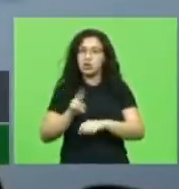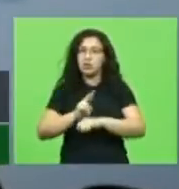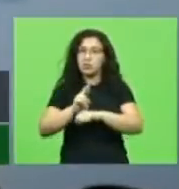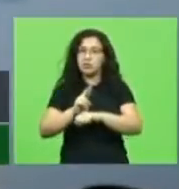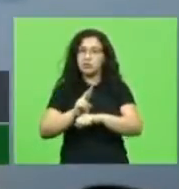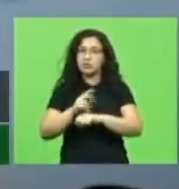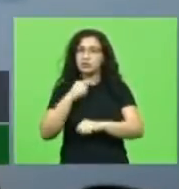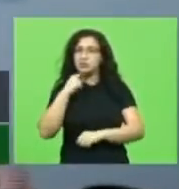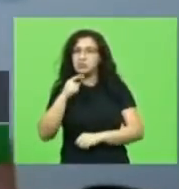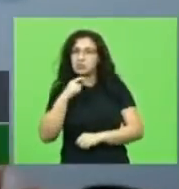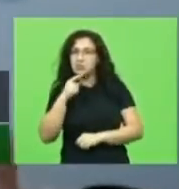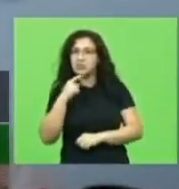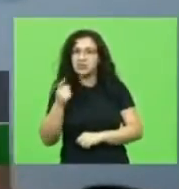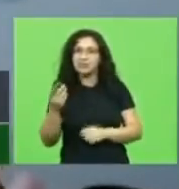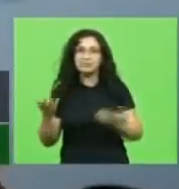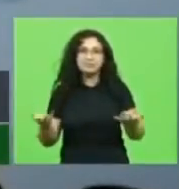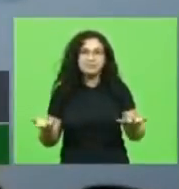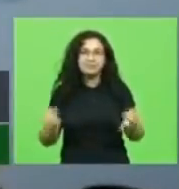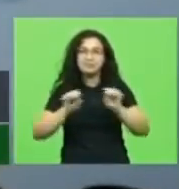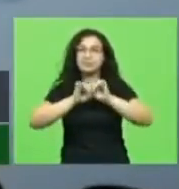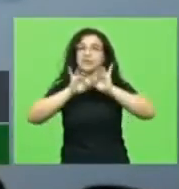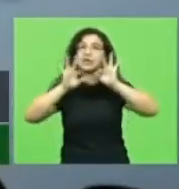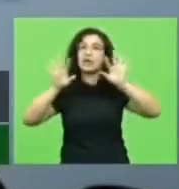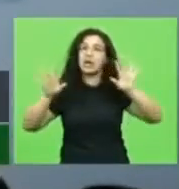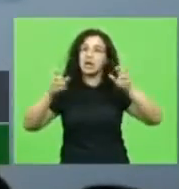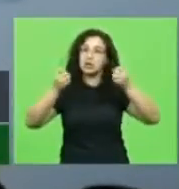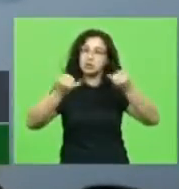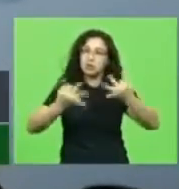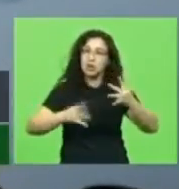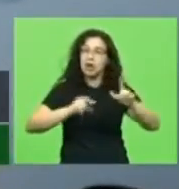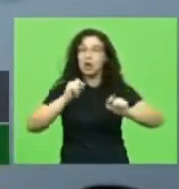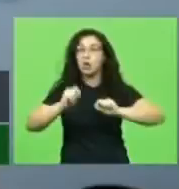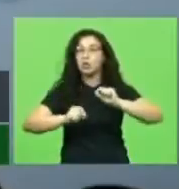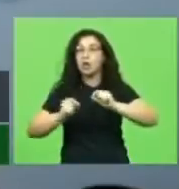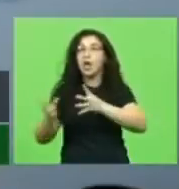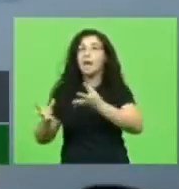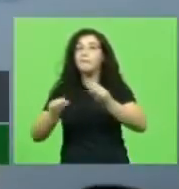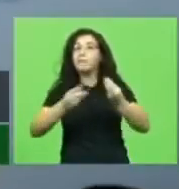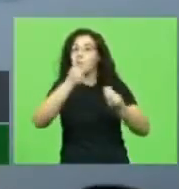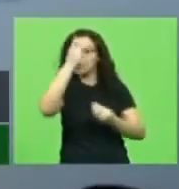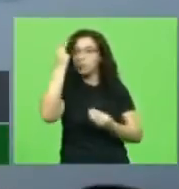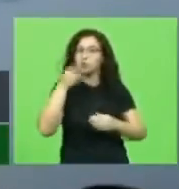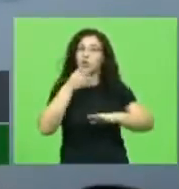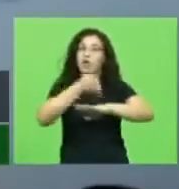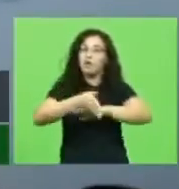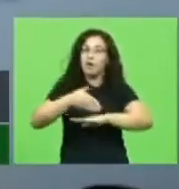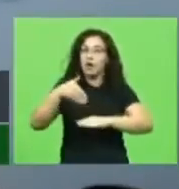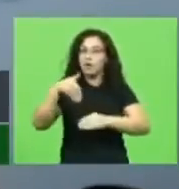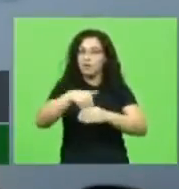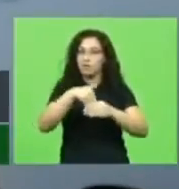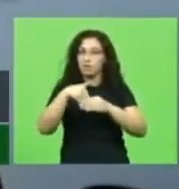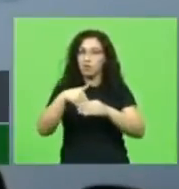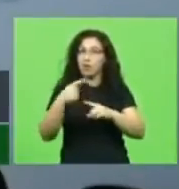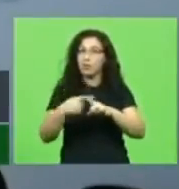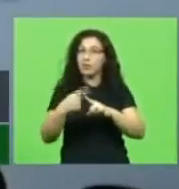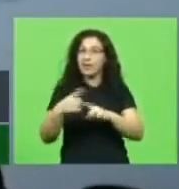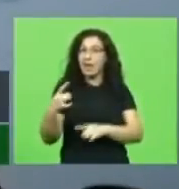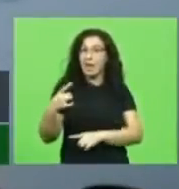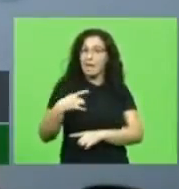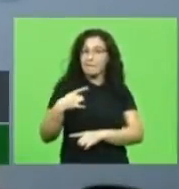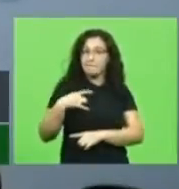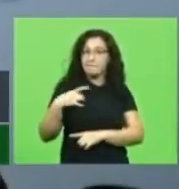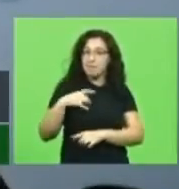democracia. Claro que é importante deixar claro que muitas pessoas não foram votar por medo do